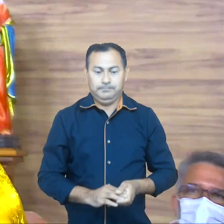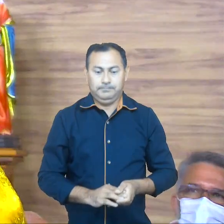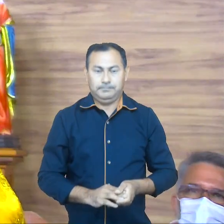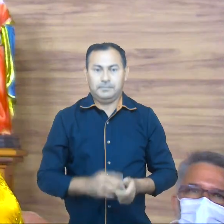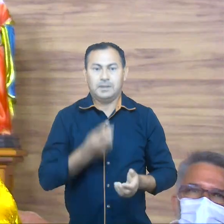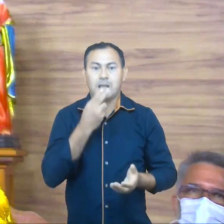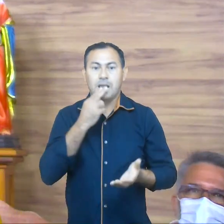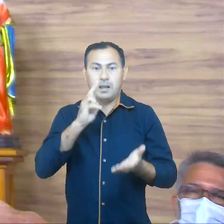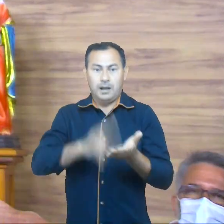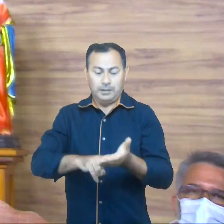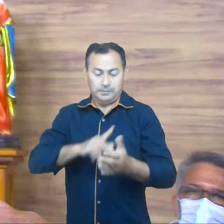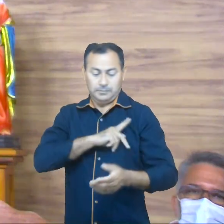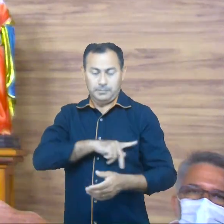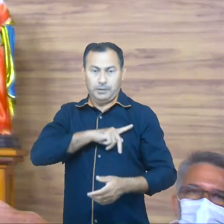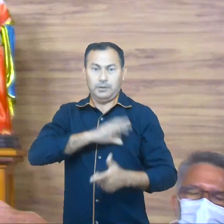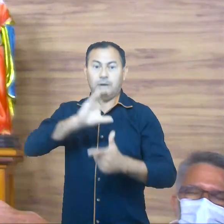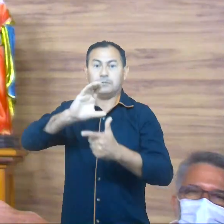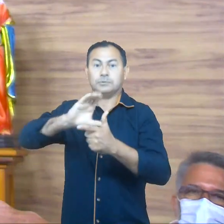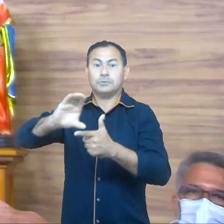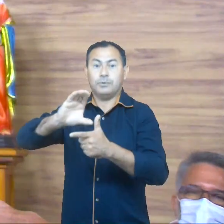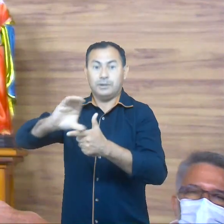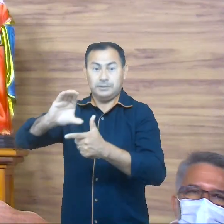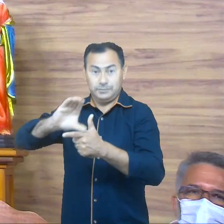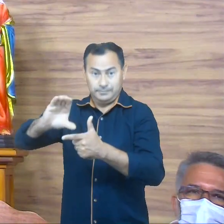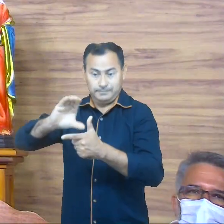da carta de São Paulo aos Coríntios,